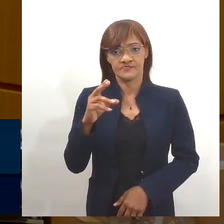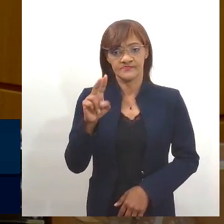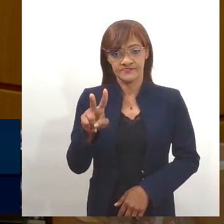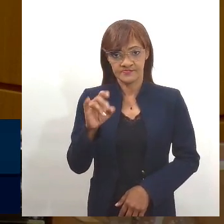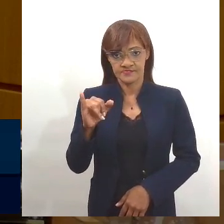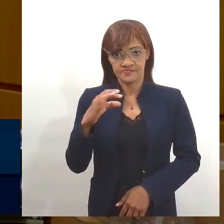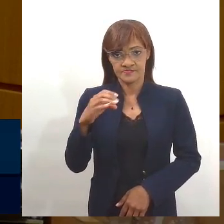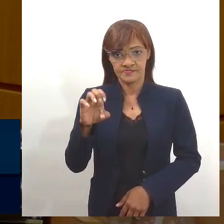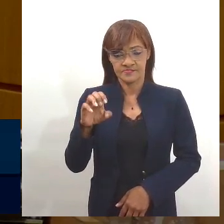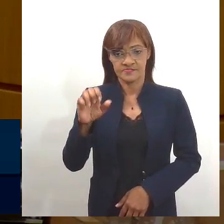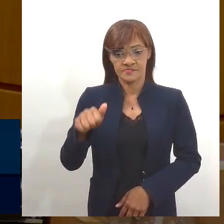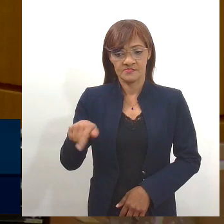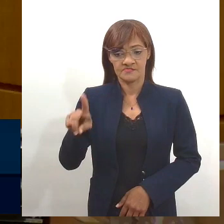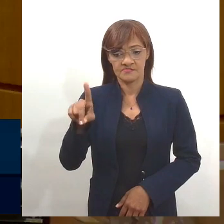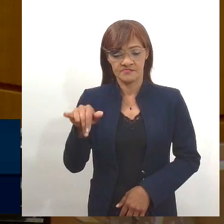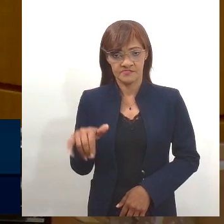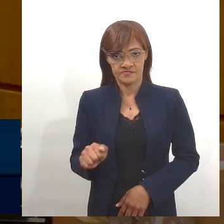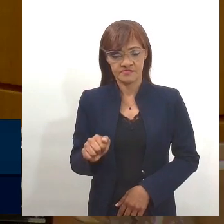UFG.